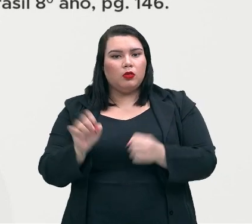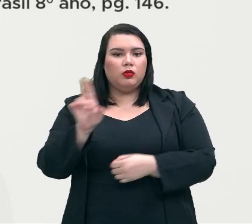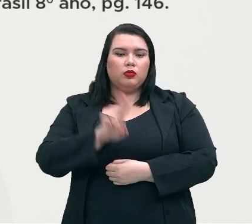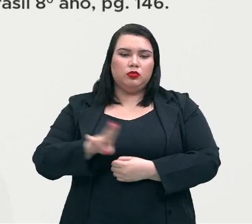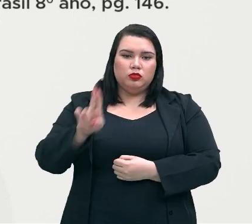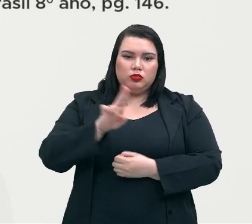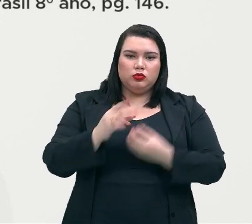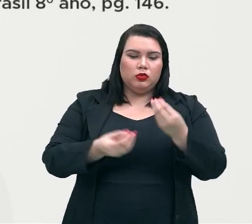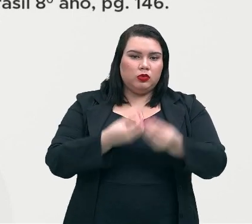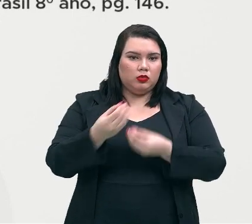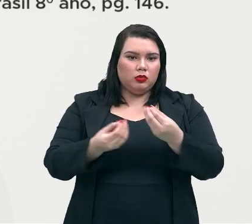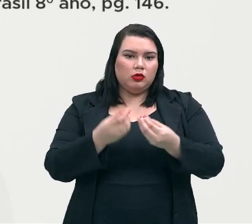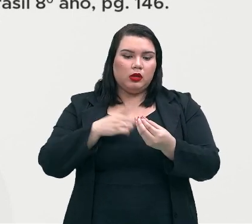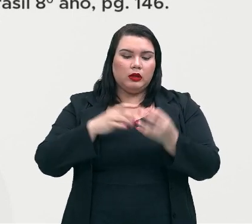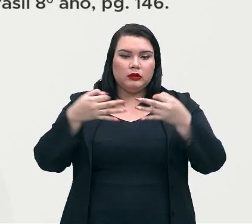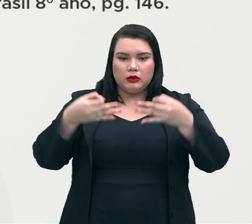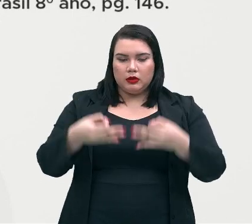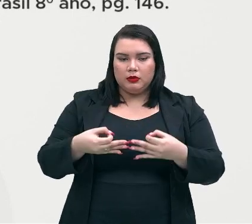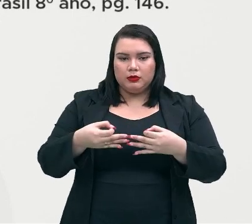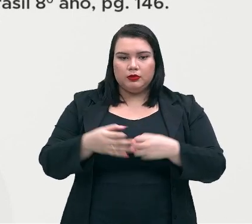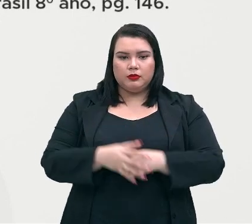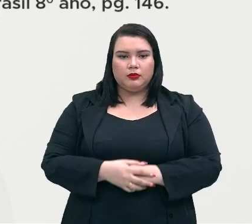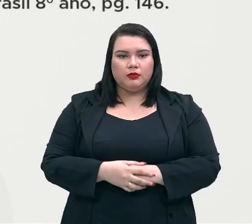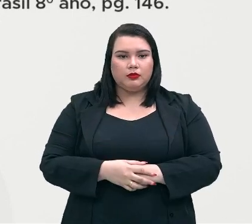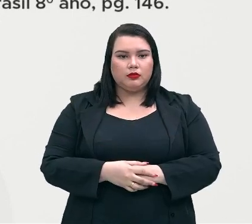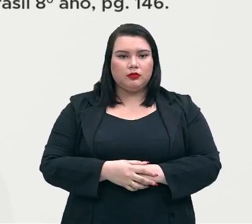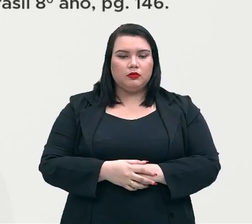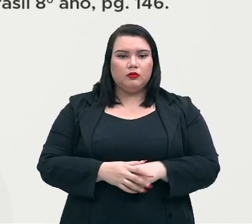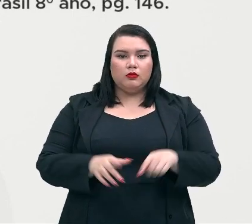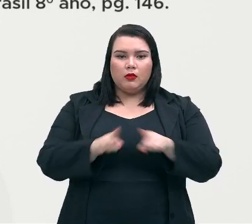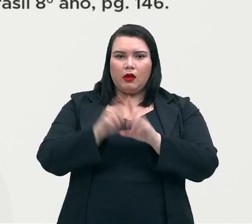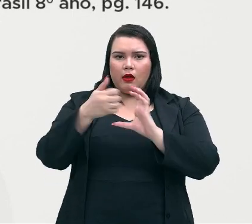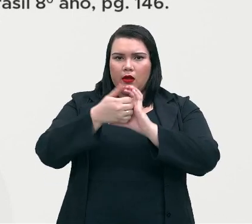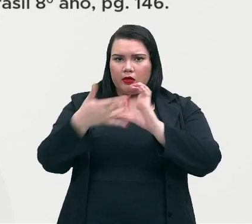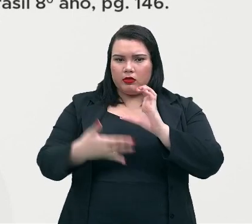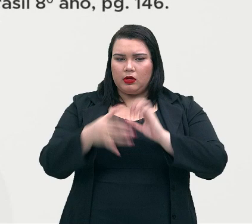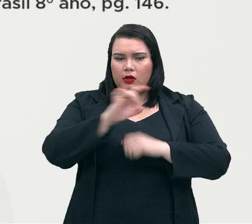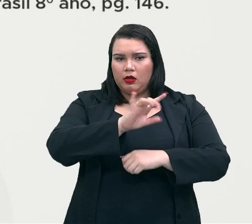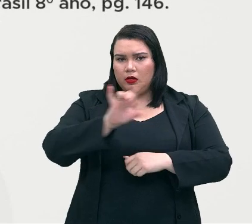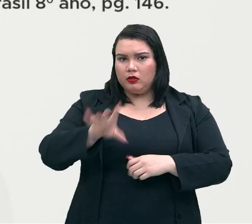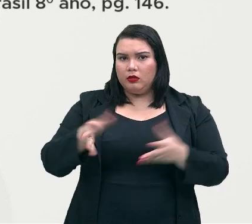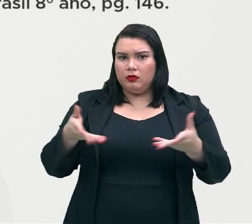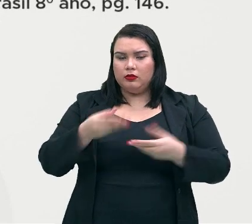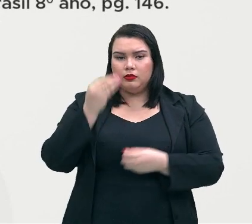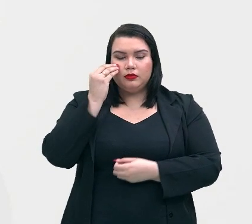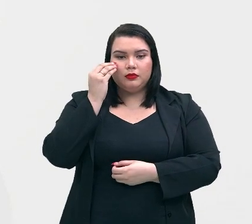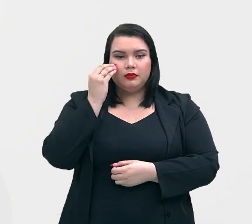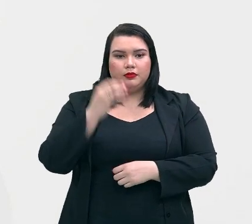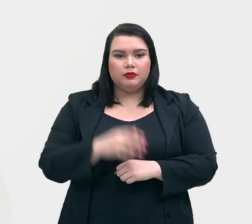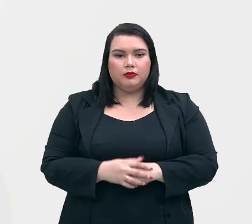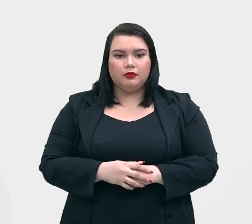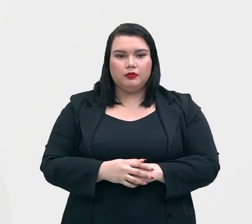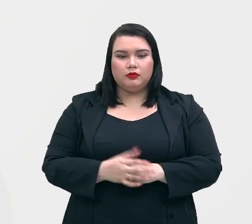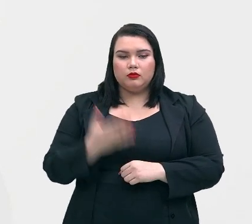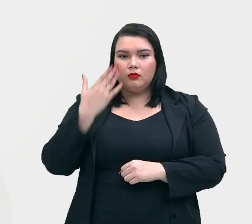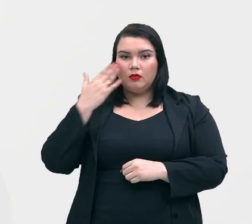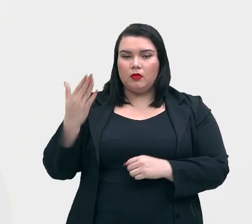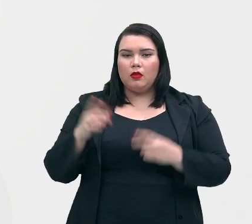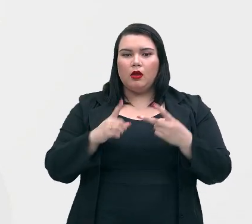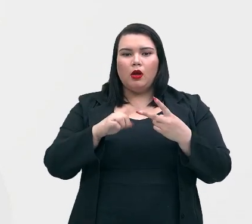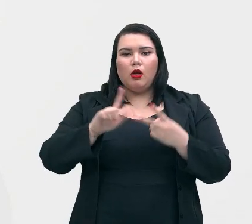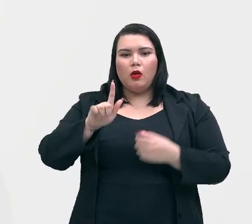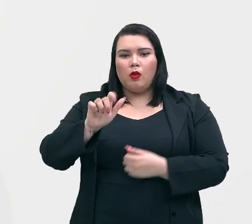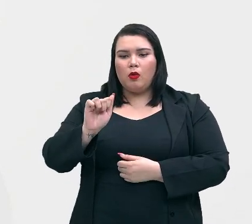utilizadas, lógico, de forma adequada. Vamos verificar as características de cada um. Olha só, o aquífero Guarani, gente, vai